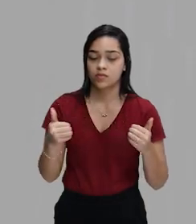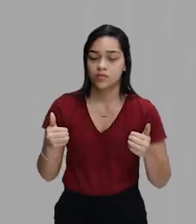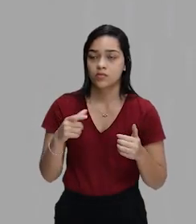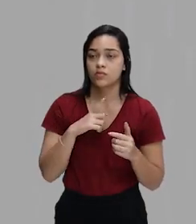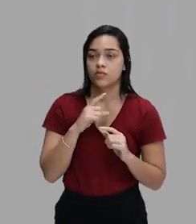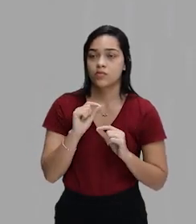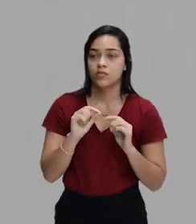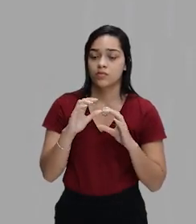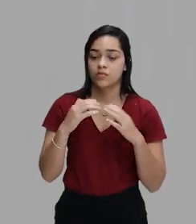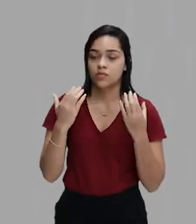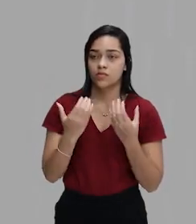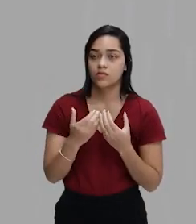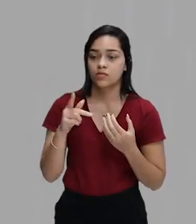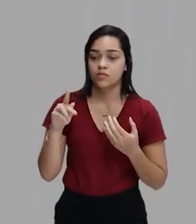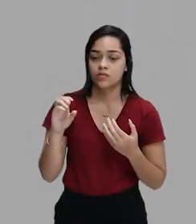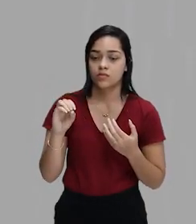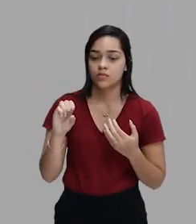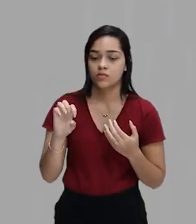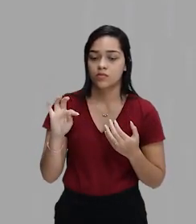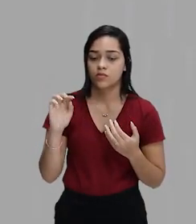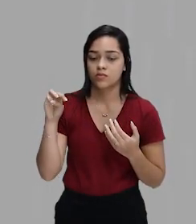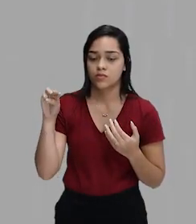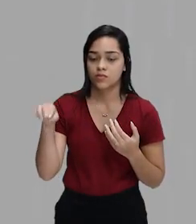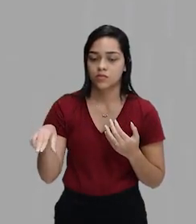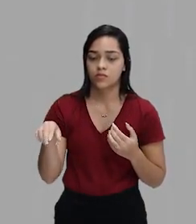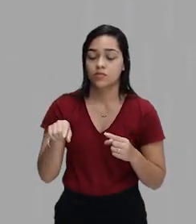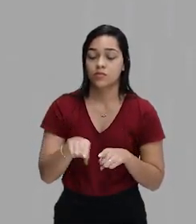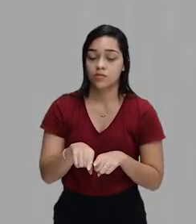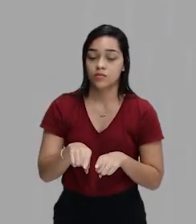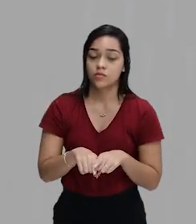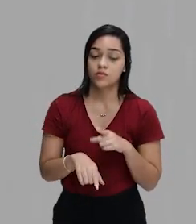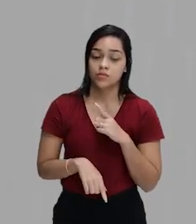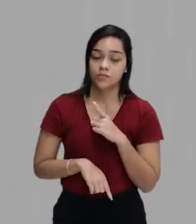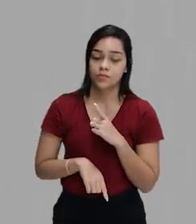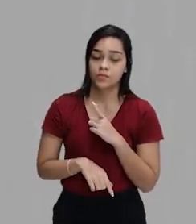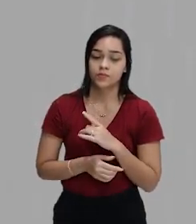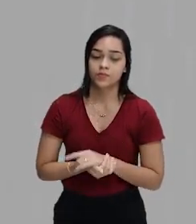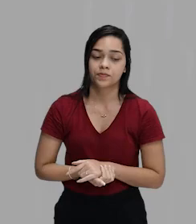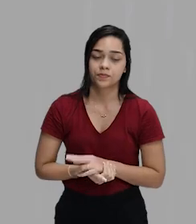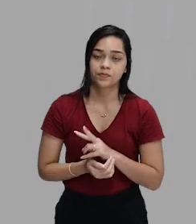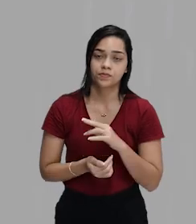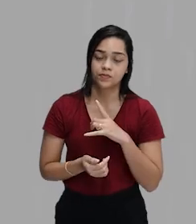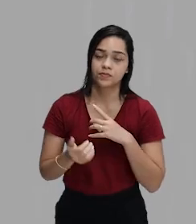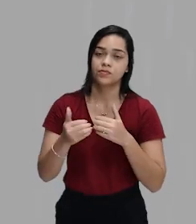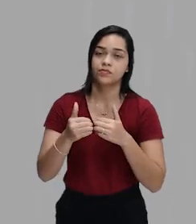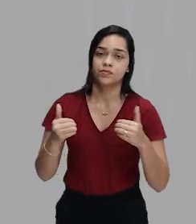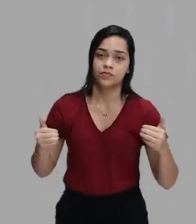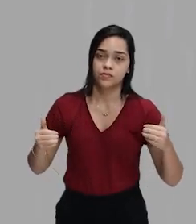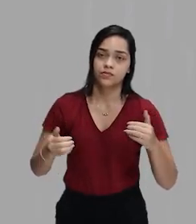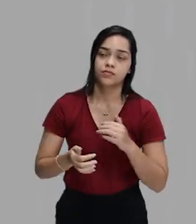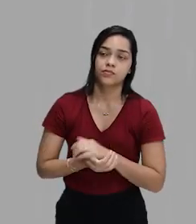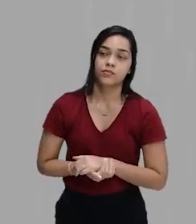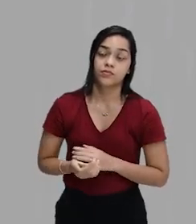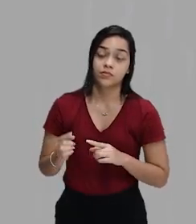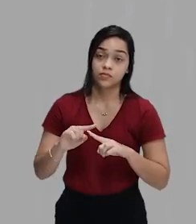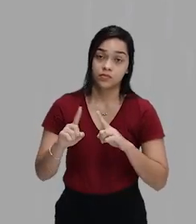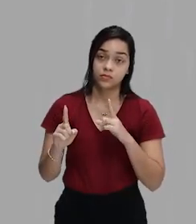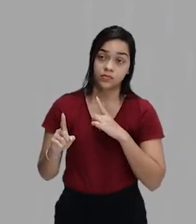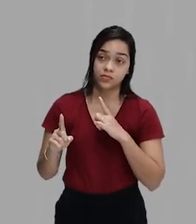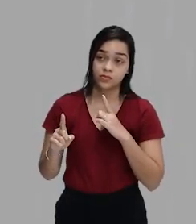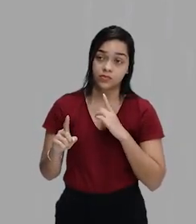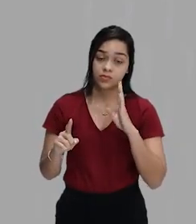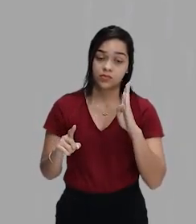é feita pela Conferência de Potsdam. A Conferência de Potsdam é que faz essa divisão. Mas por conta